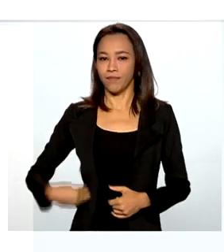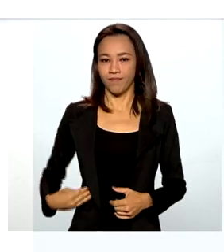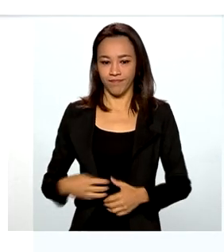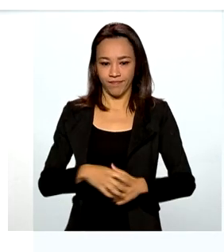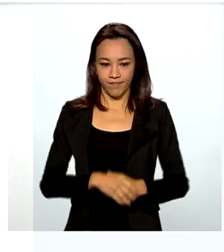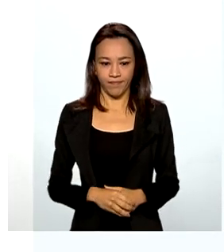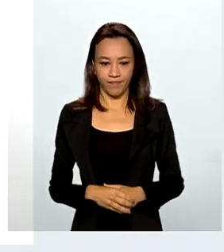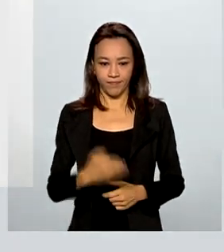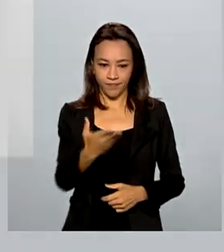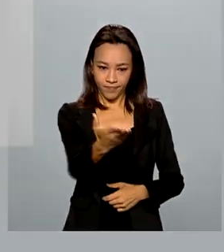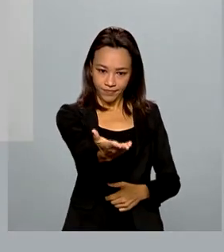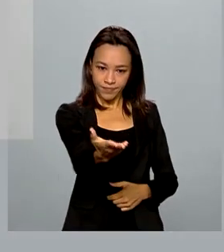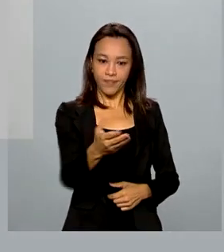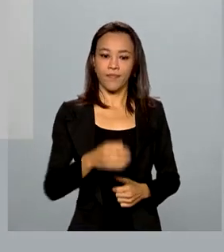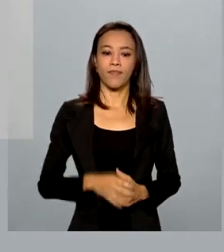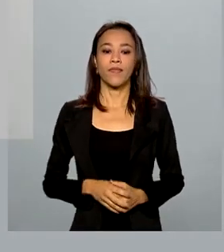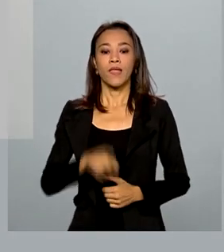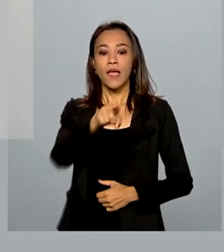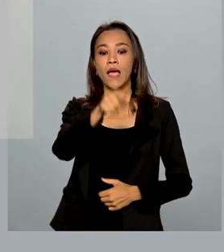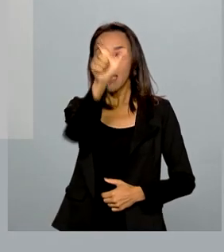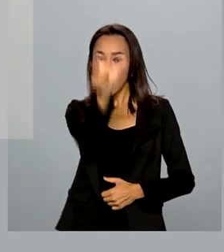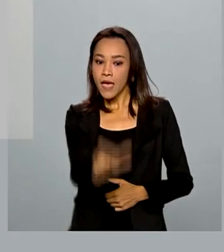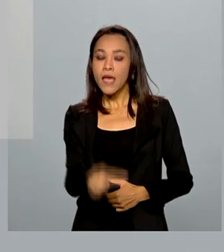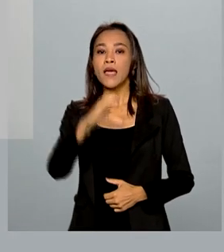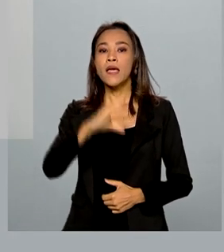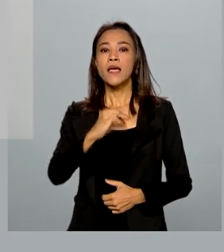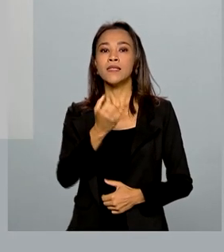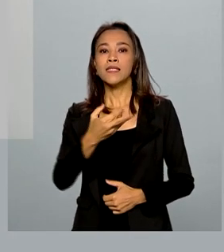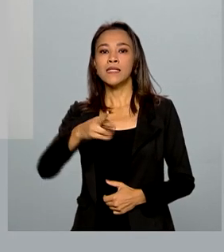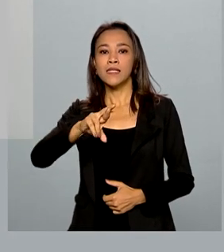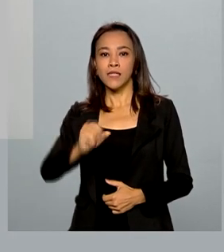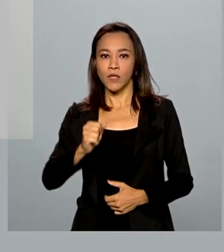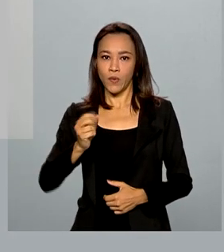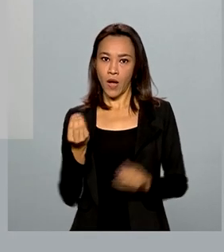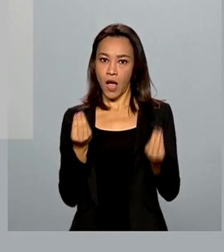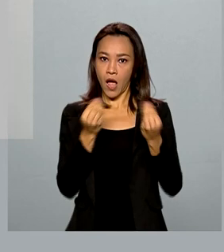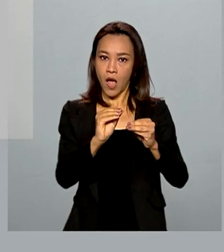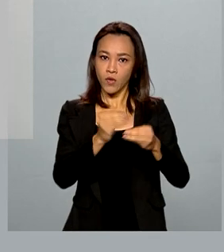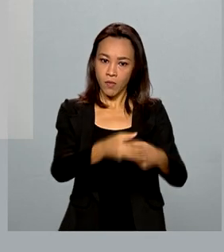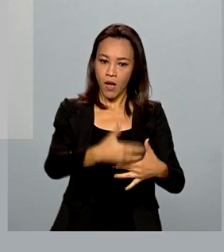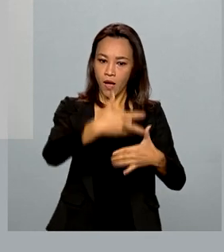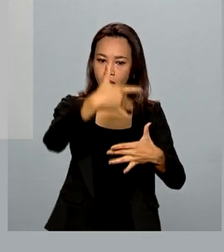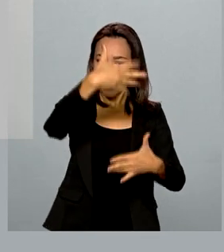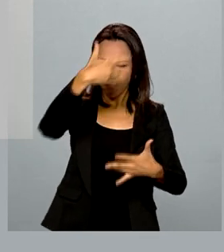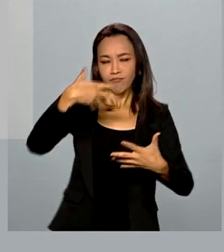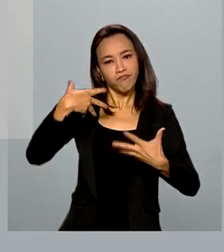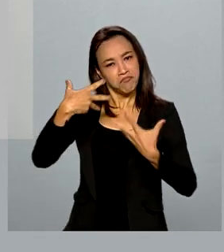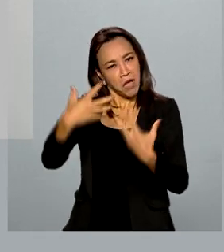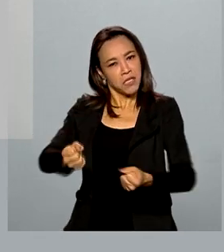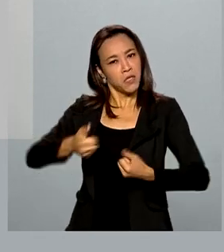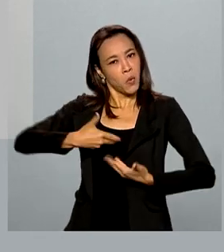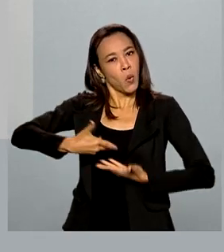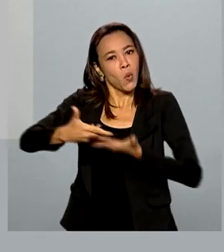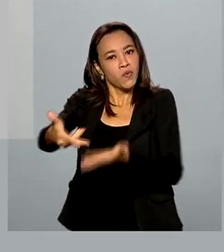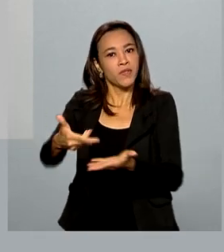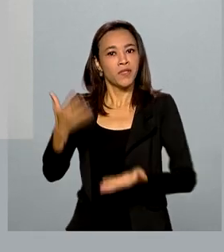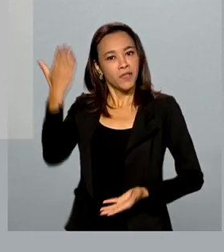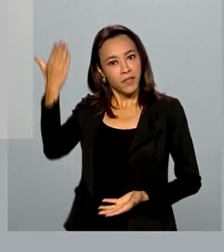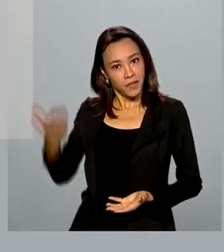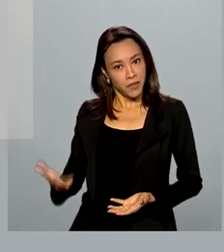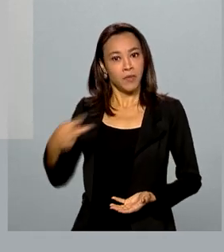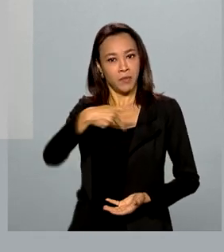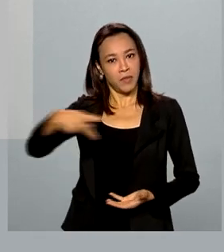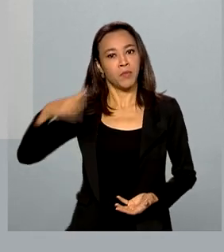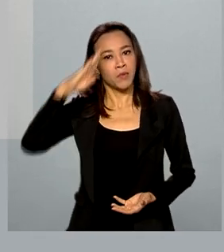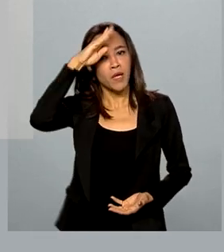e o senador Ciro Nogueira presidente do progressistas anunciou pelas redes sociais que aceitou o convite feito pelo presidente Jair